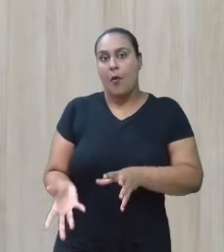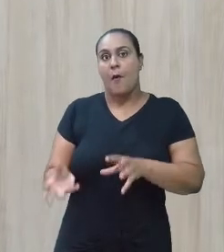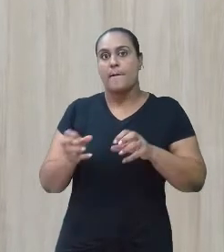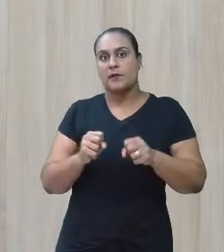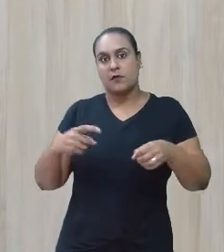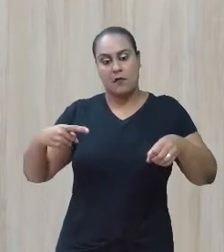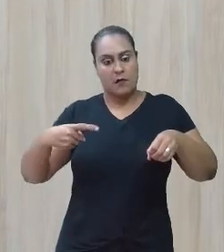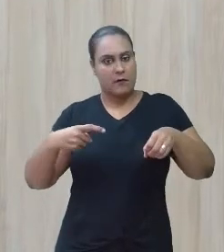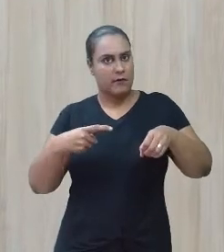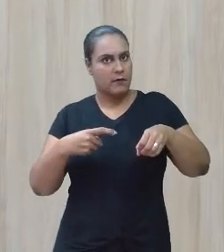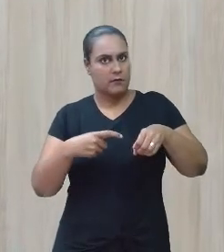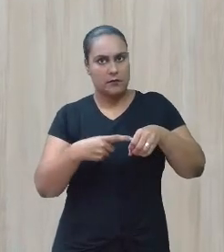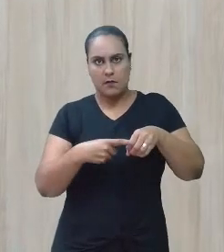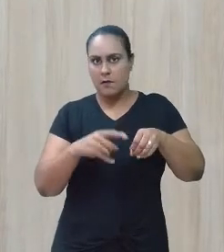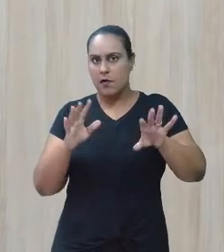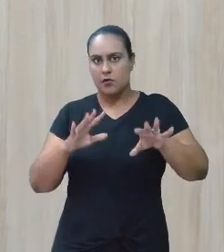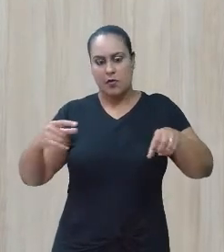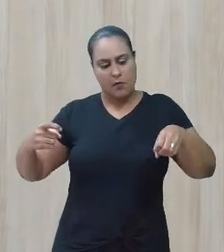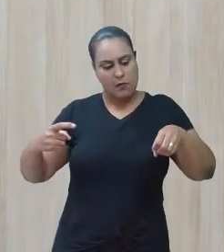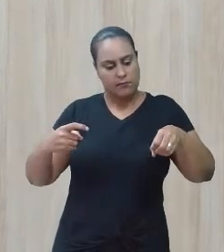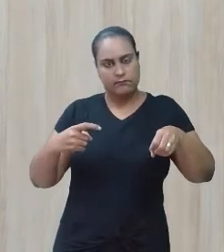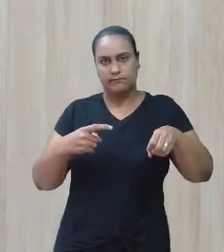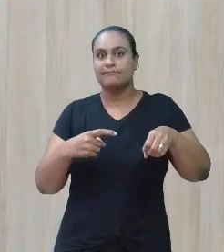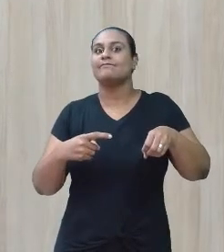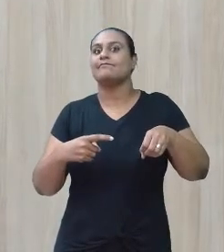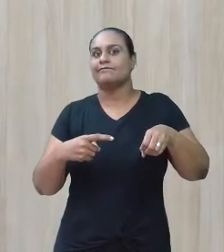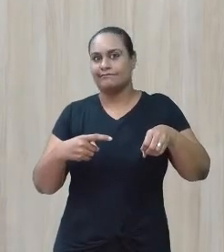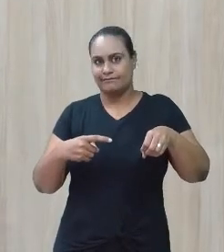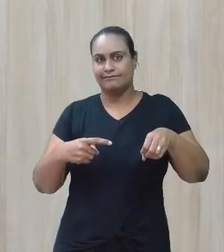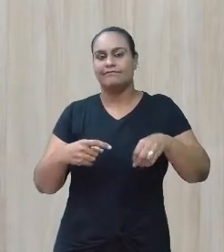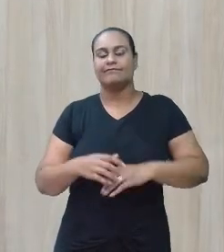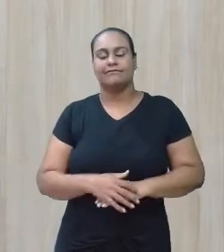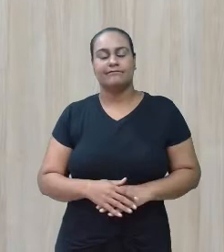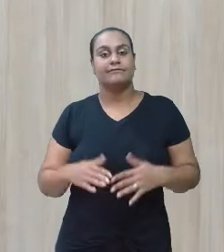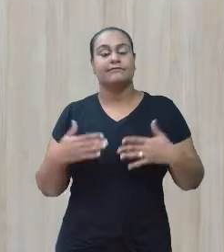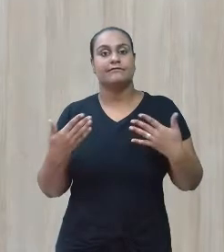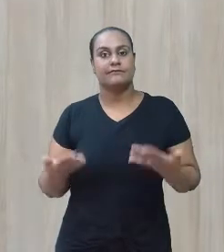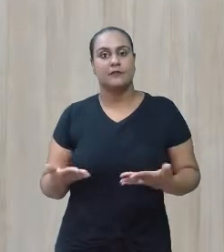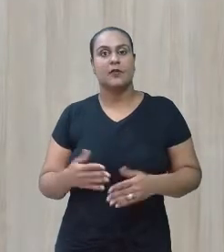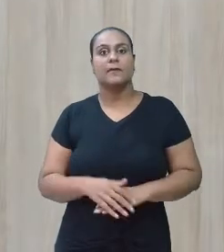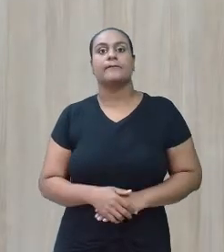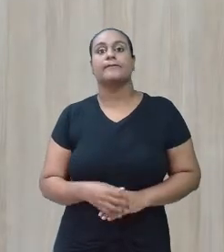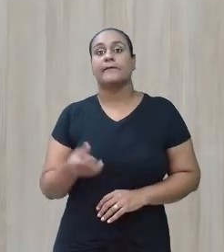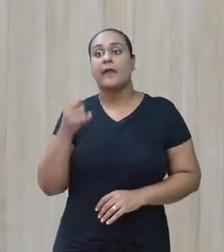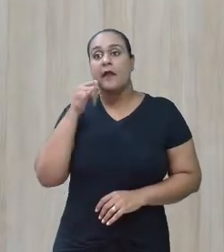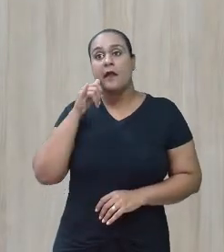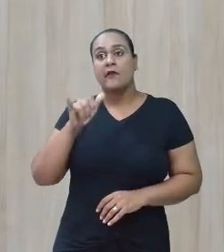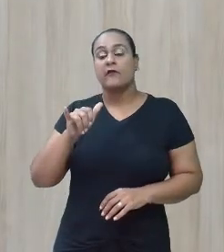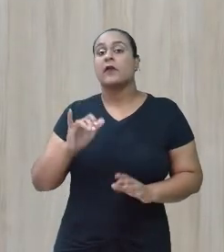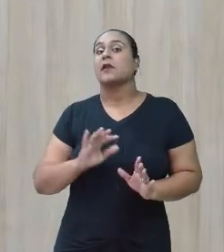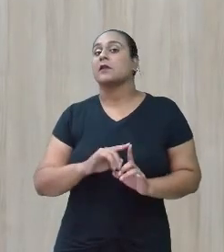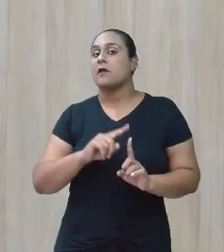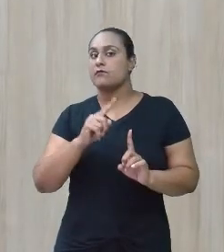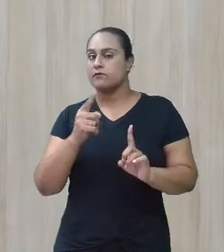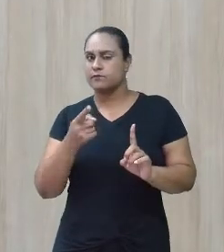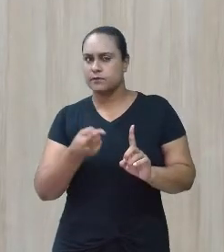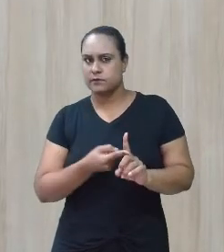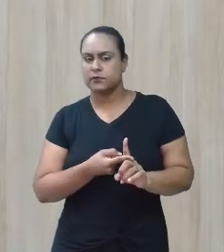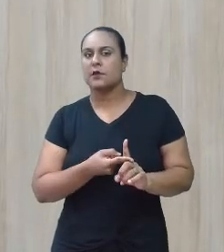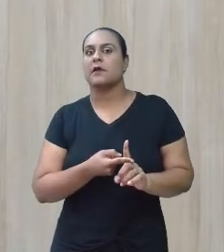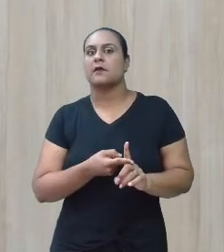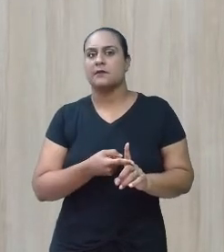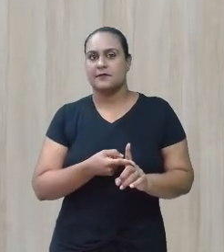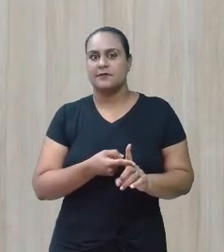ocorra a fecundação e ocorra a anidação no endométrio. Então, ele evita tudo isso aí para que não